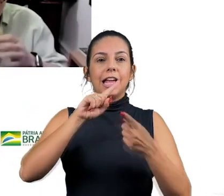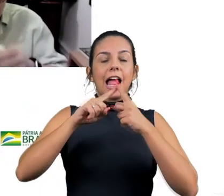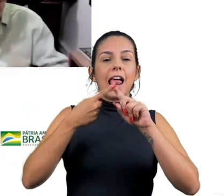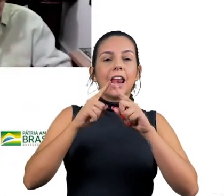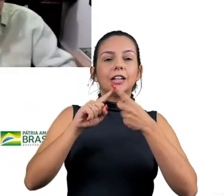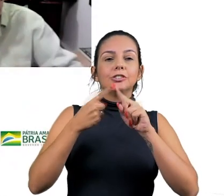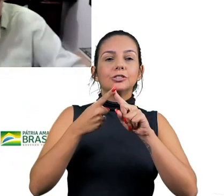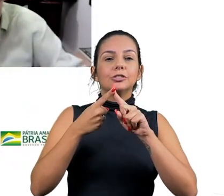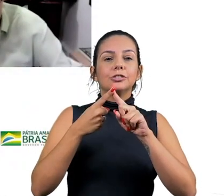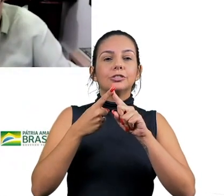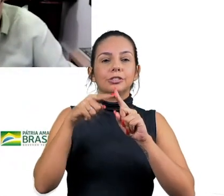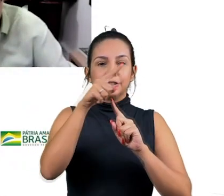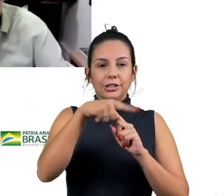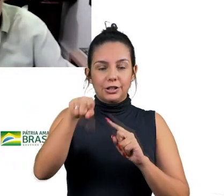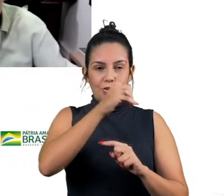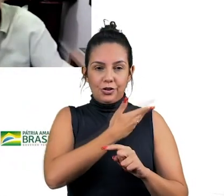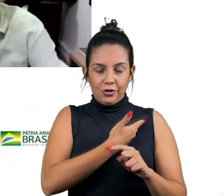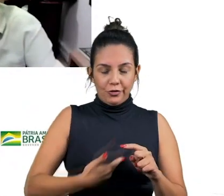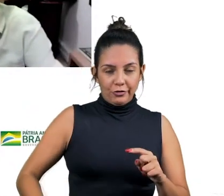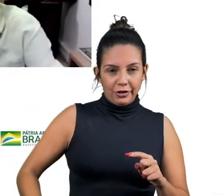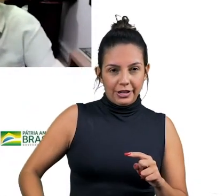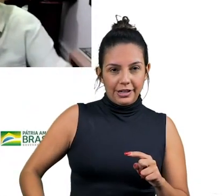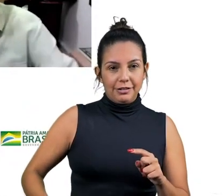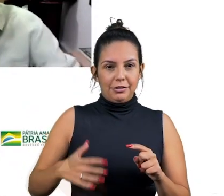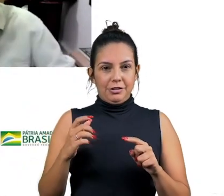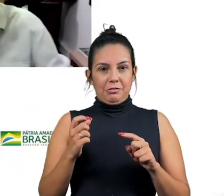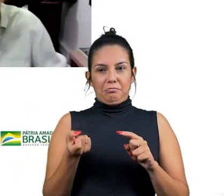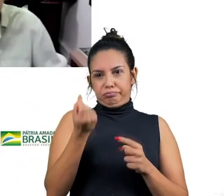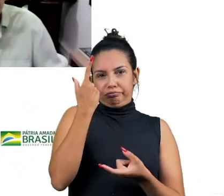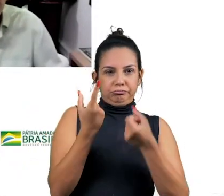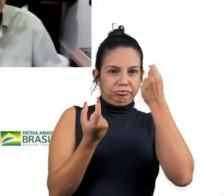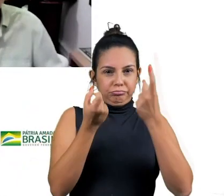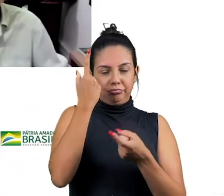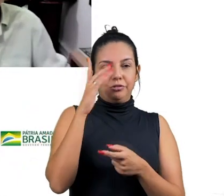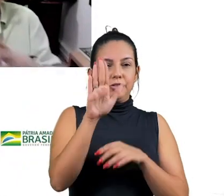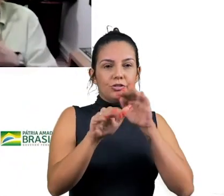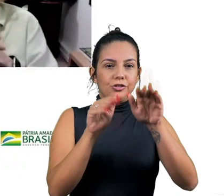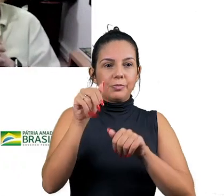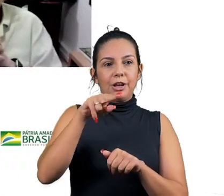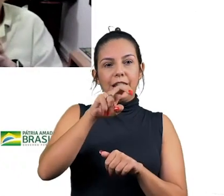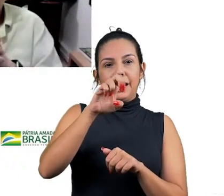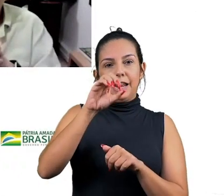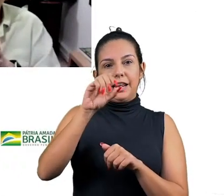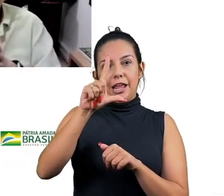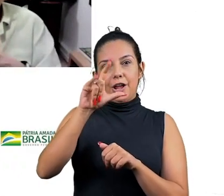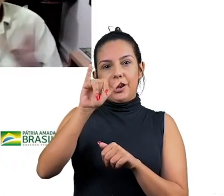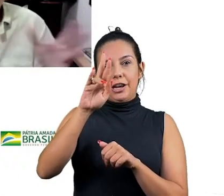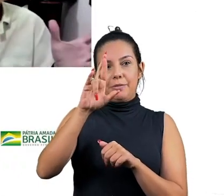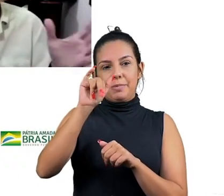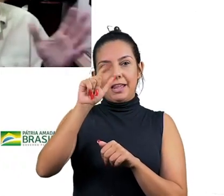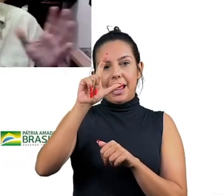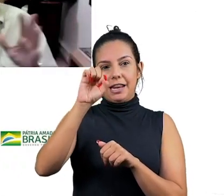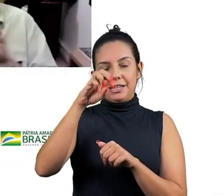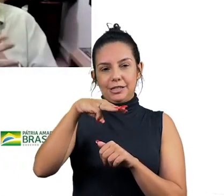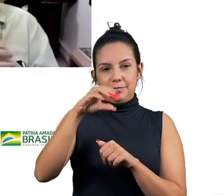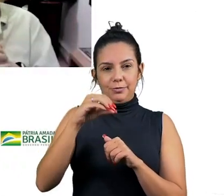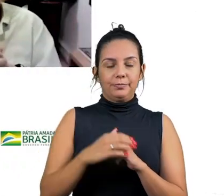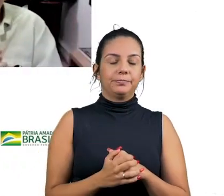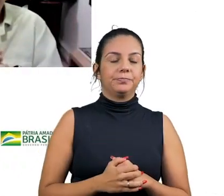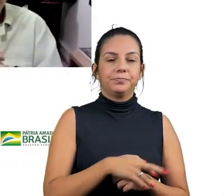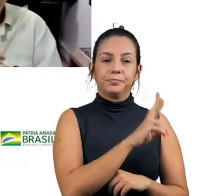relações entre esses governantes incidentais e o chamado neoliberalismo?